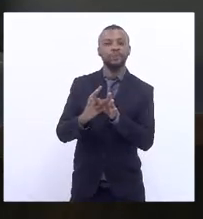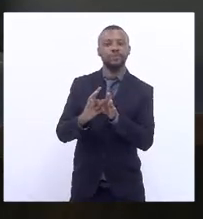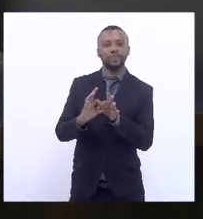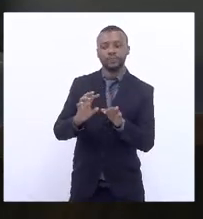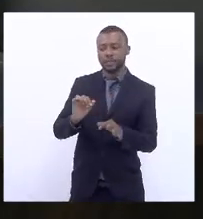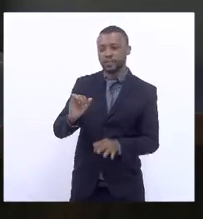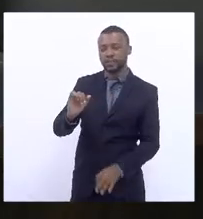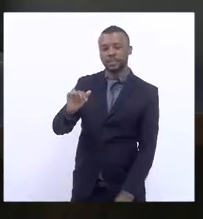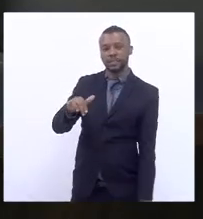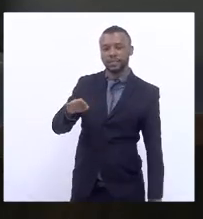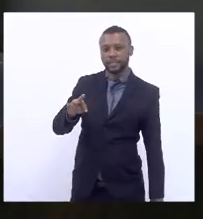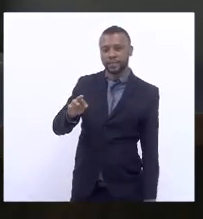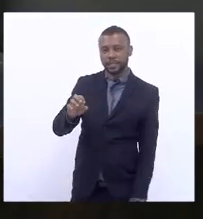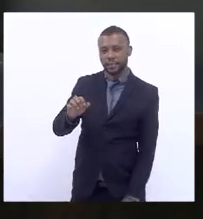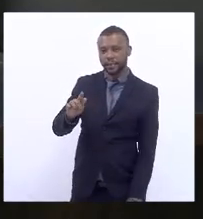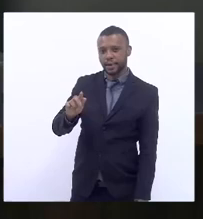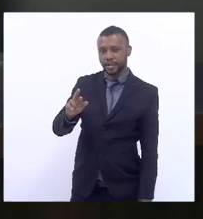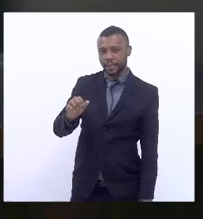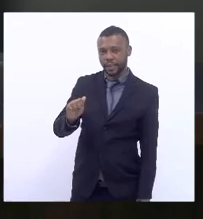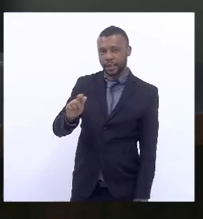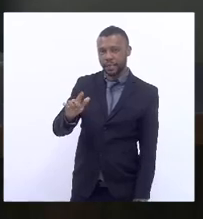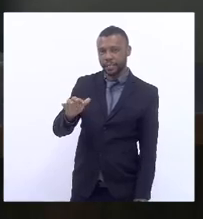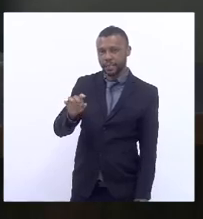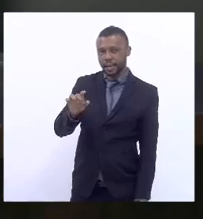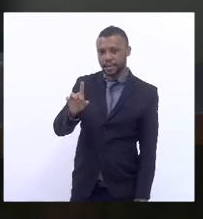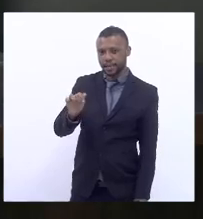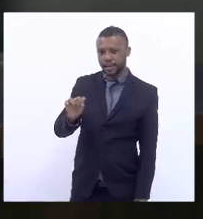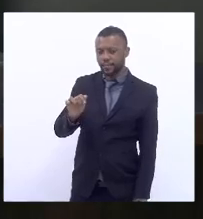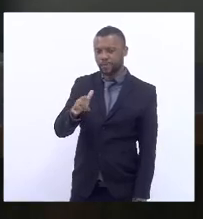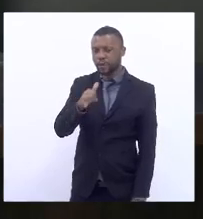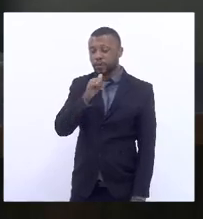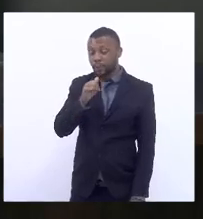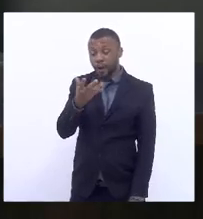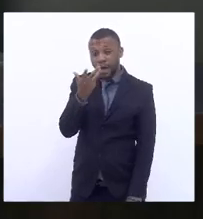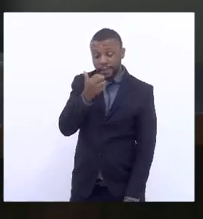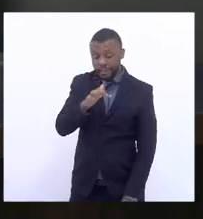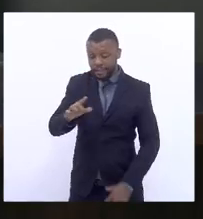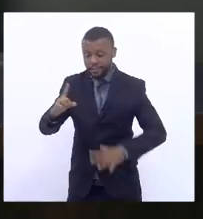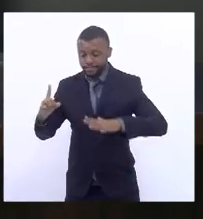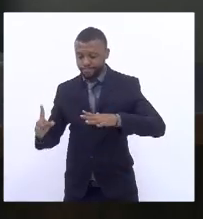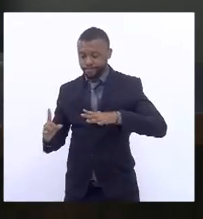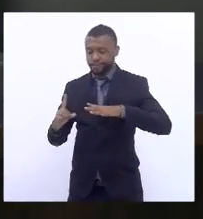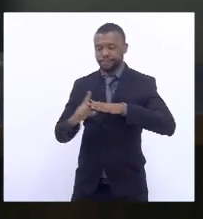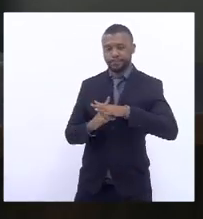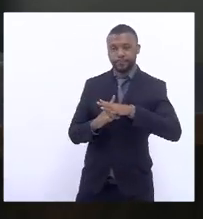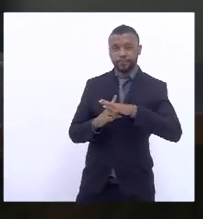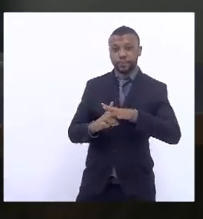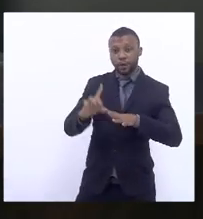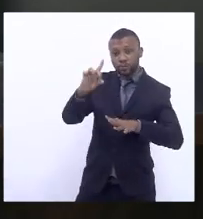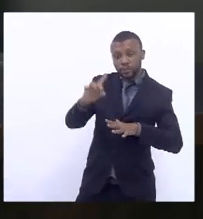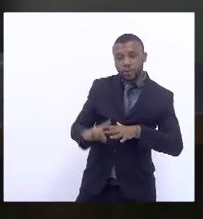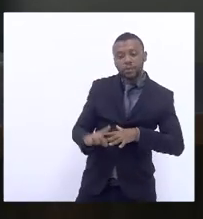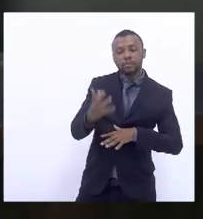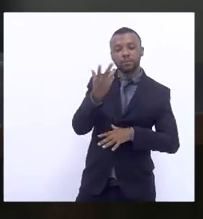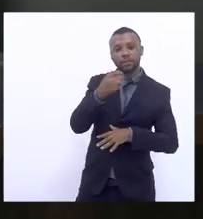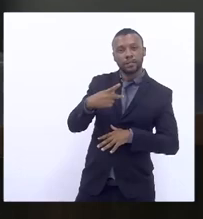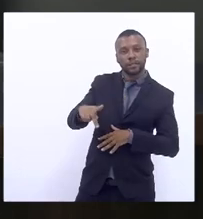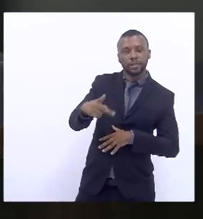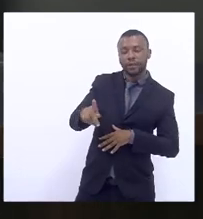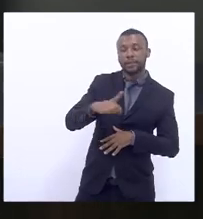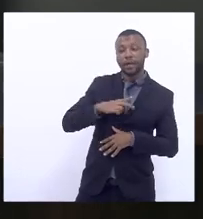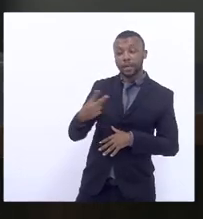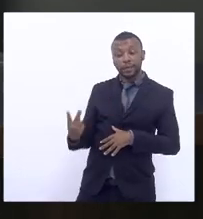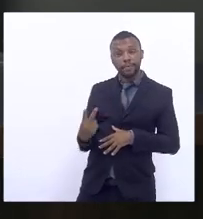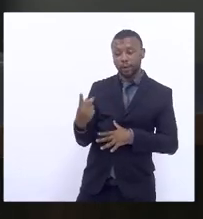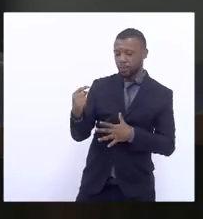integralizada nesta sociedade. É de direito dessa criança ter o desenvolvimento desses valores, né? É de direito